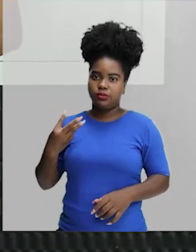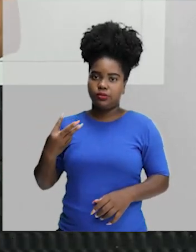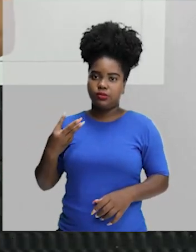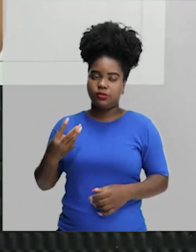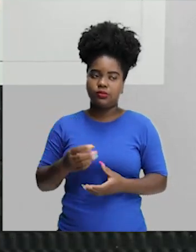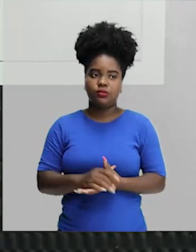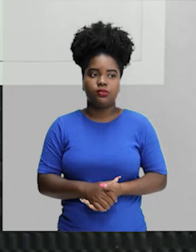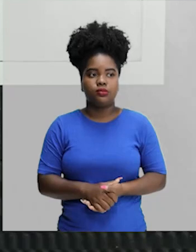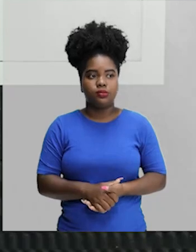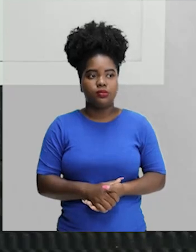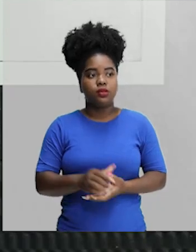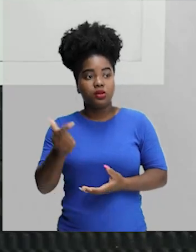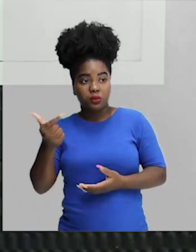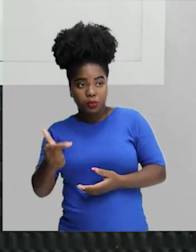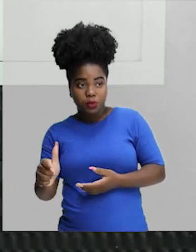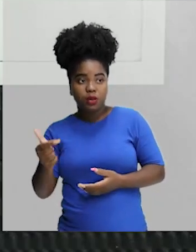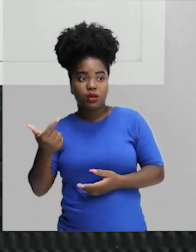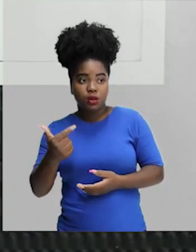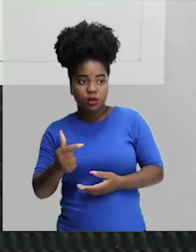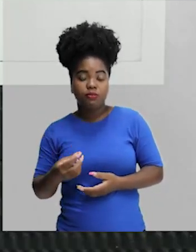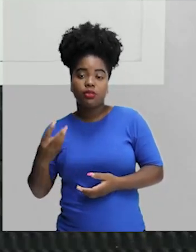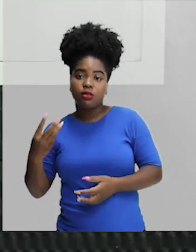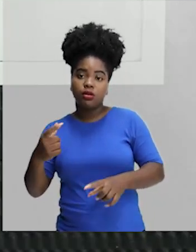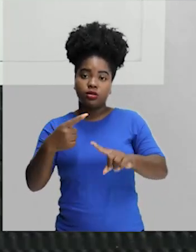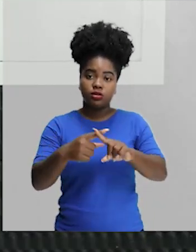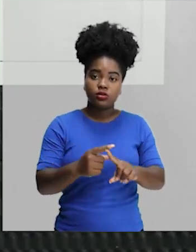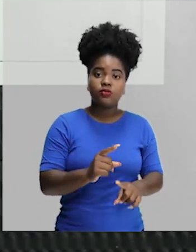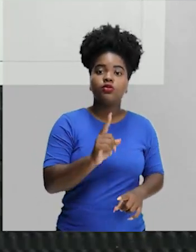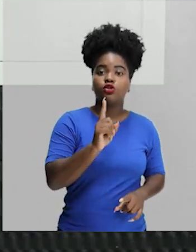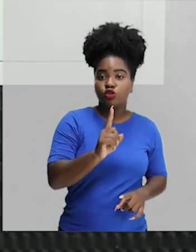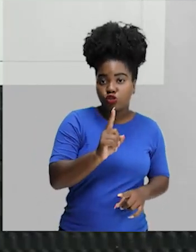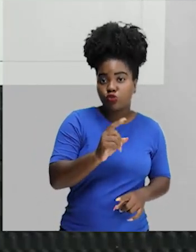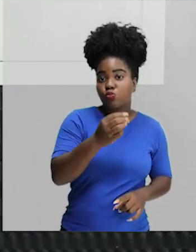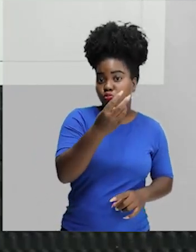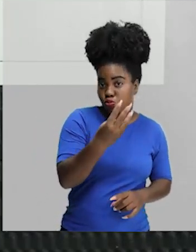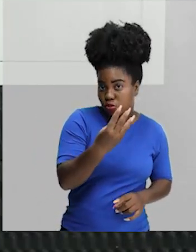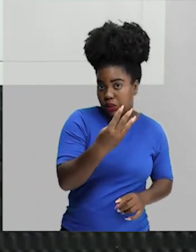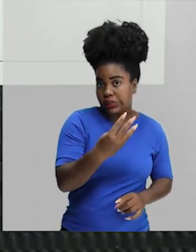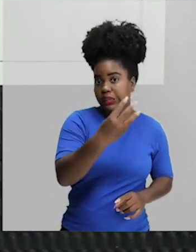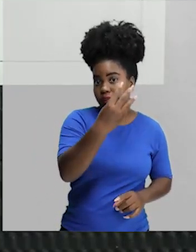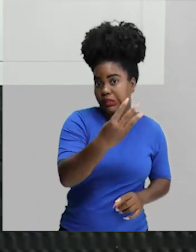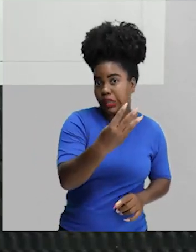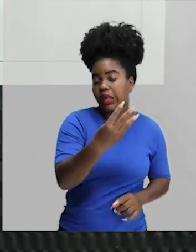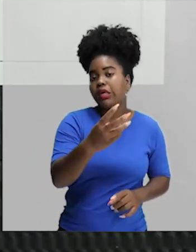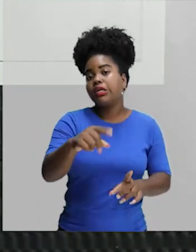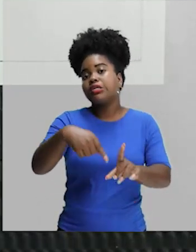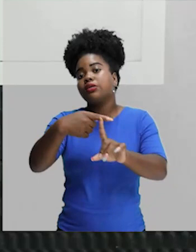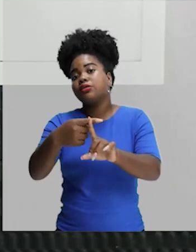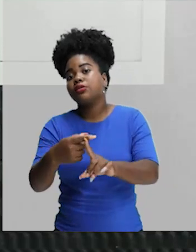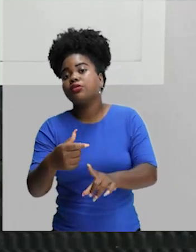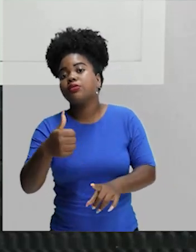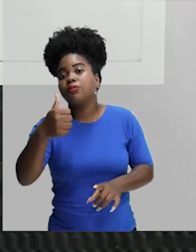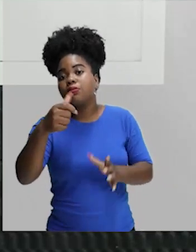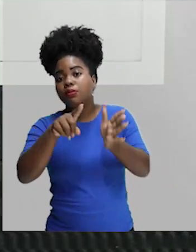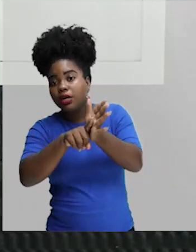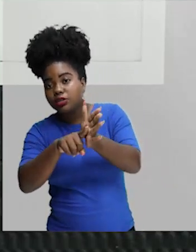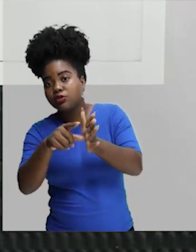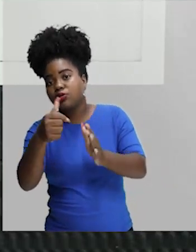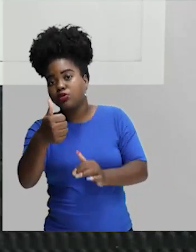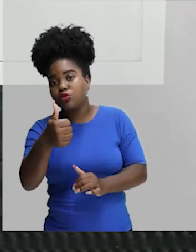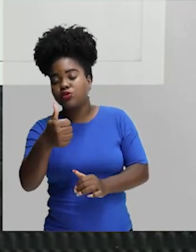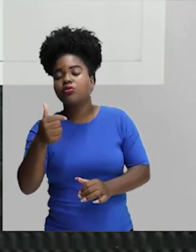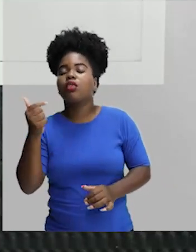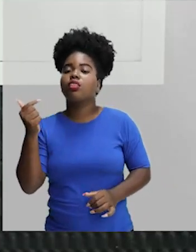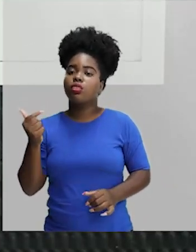Tá? Repete o processo. 3 vezes 1 dá 3. 3 mais o menos 1